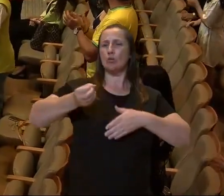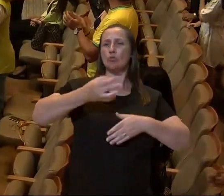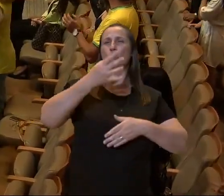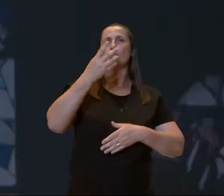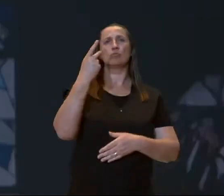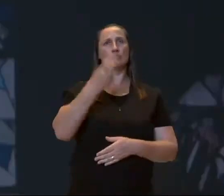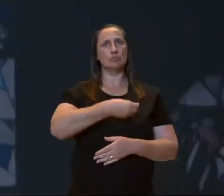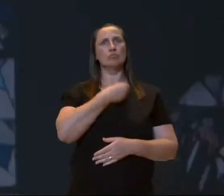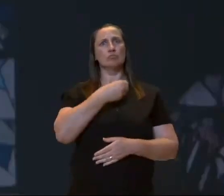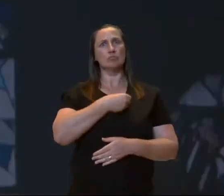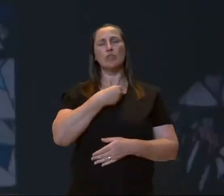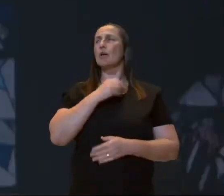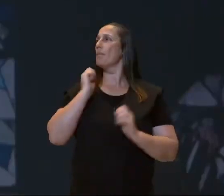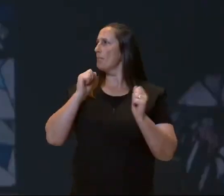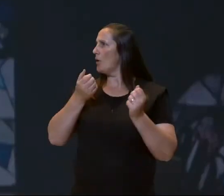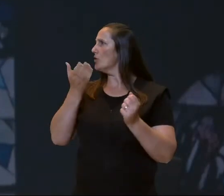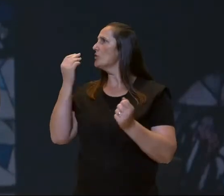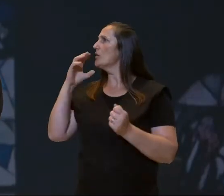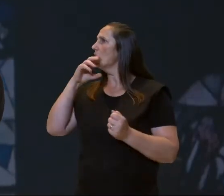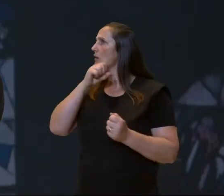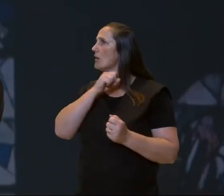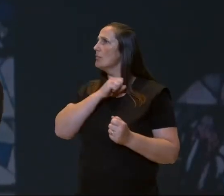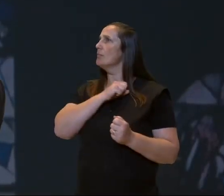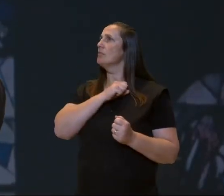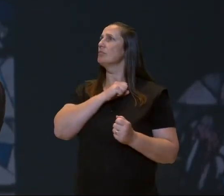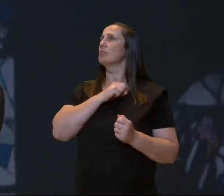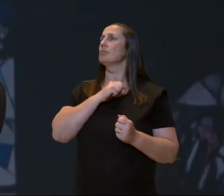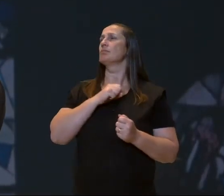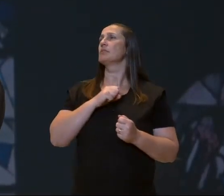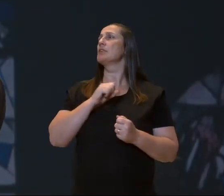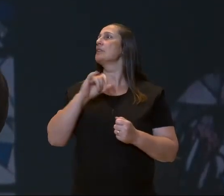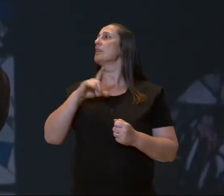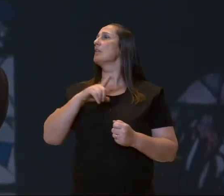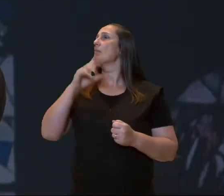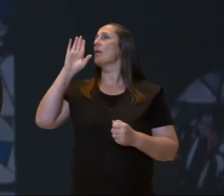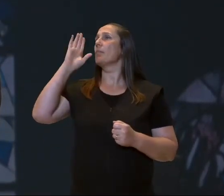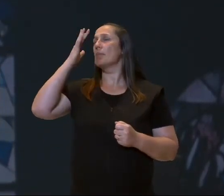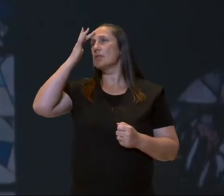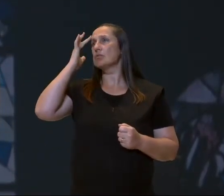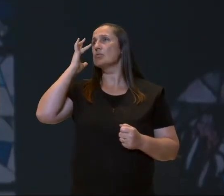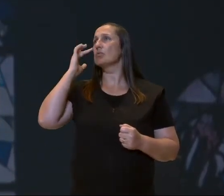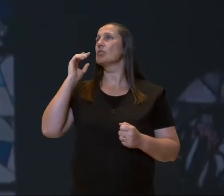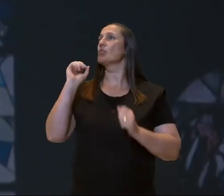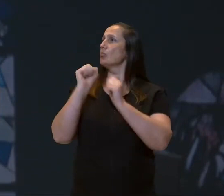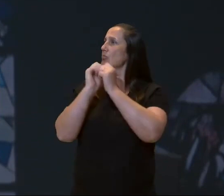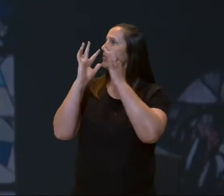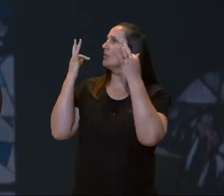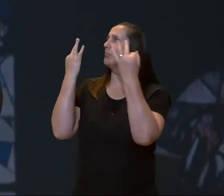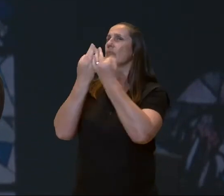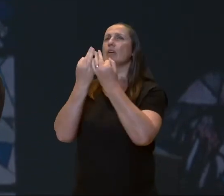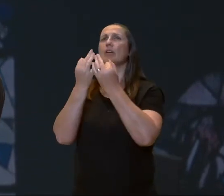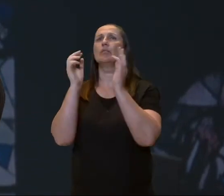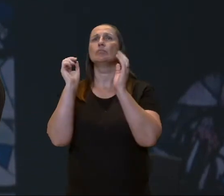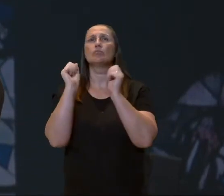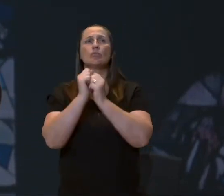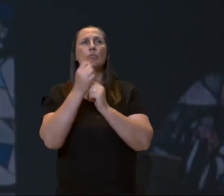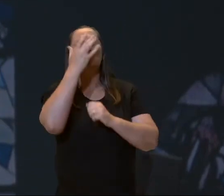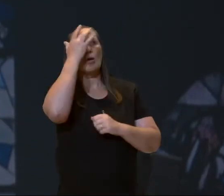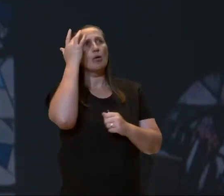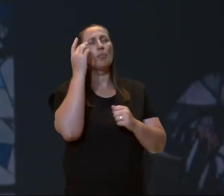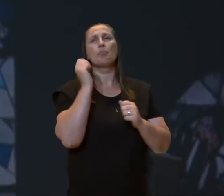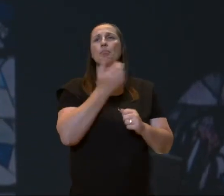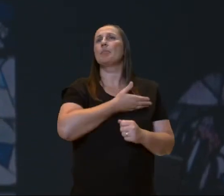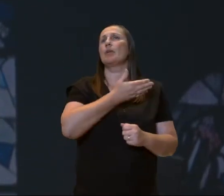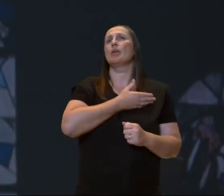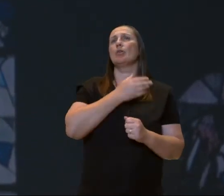pode descer rapidinho. Quero orar por vocês aqui. Isso, tem mais gente, pode chegar. Você quer vir com a família, quer vir com alguém? Quer que um